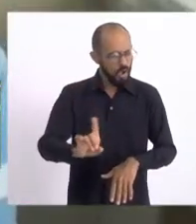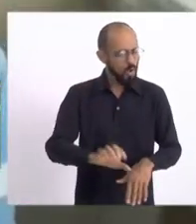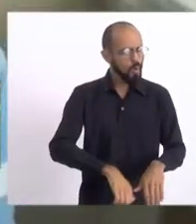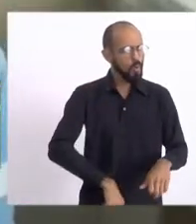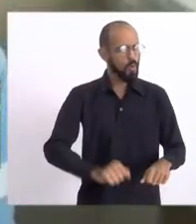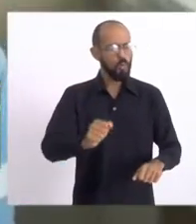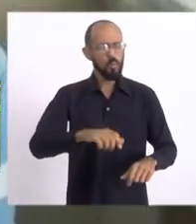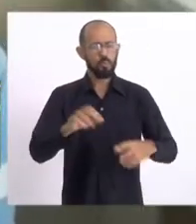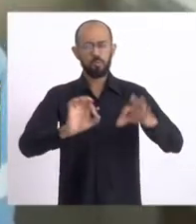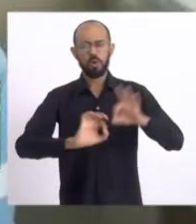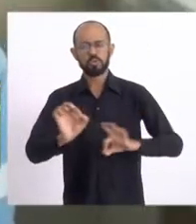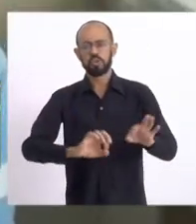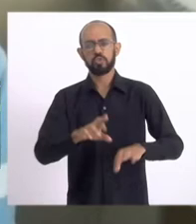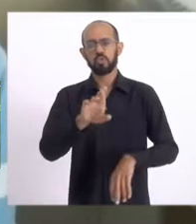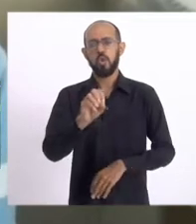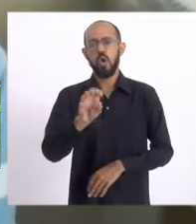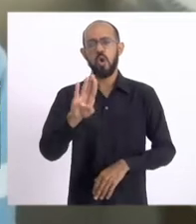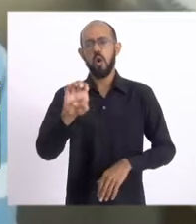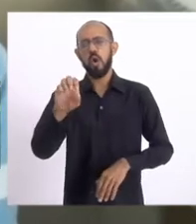Leite.